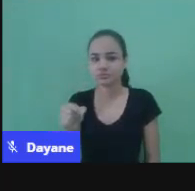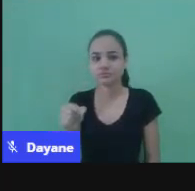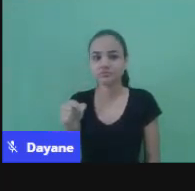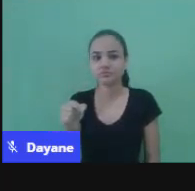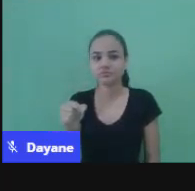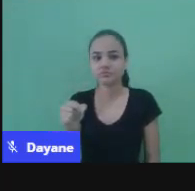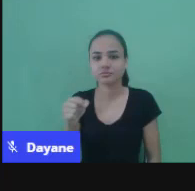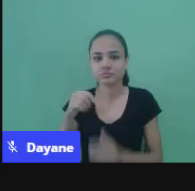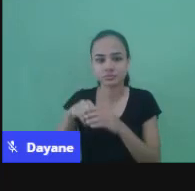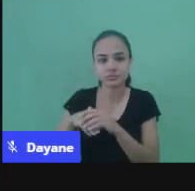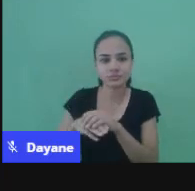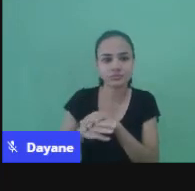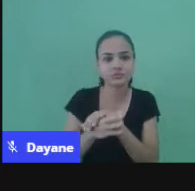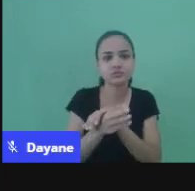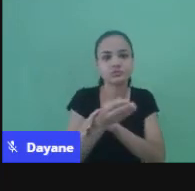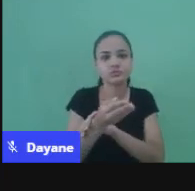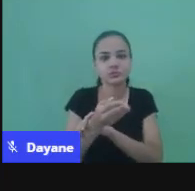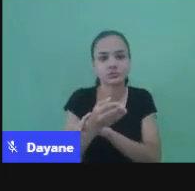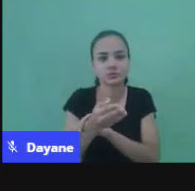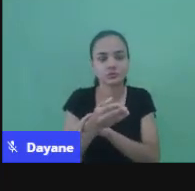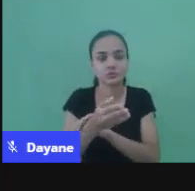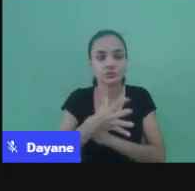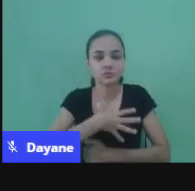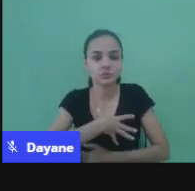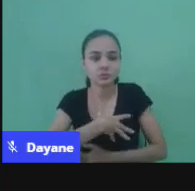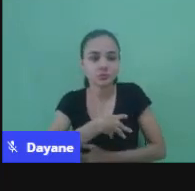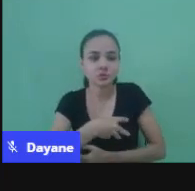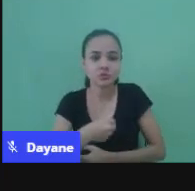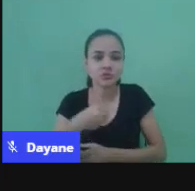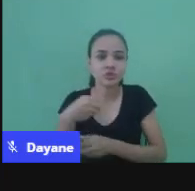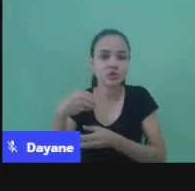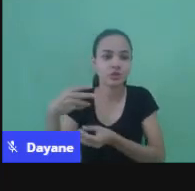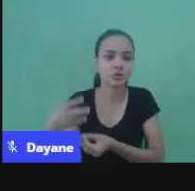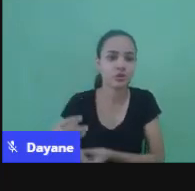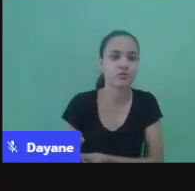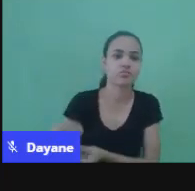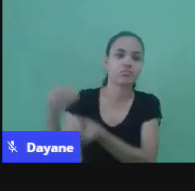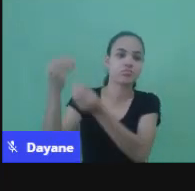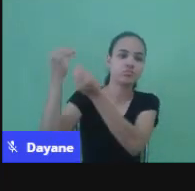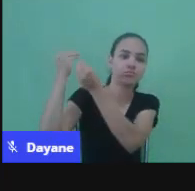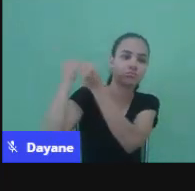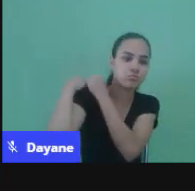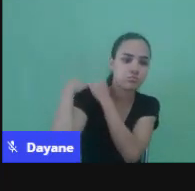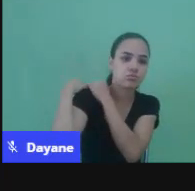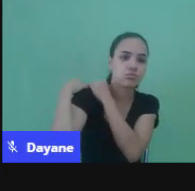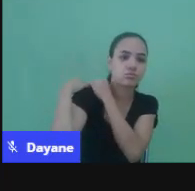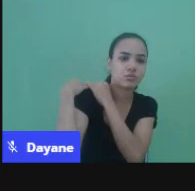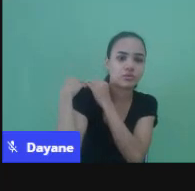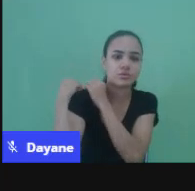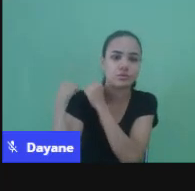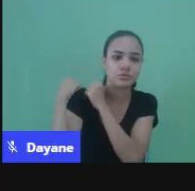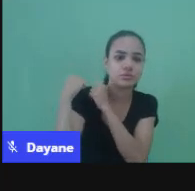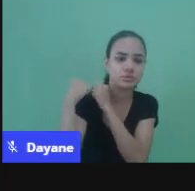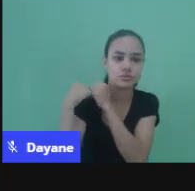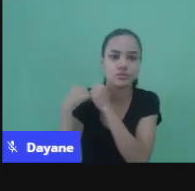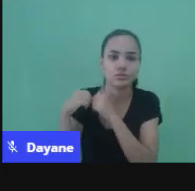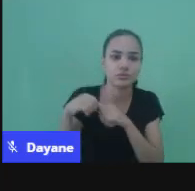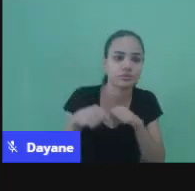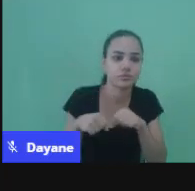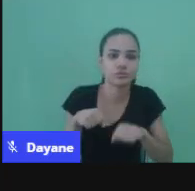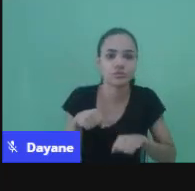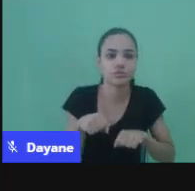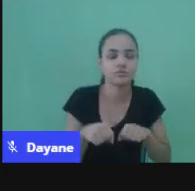carregar o filhote, é realmente um animal único e, majestoso. A gente começou a trabalhar com o